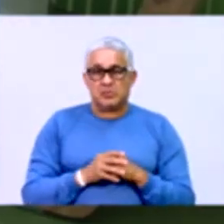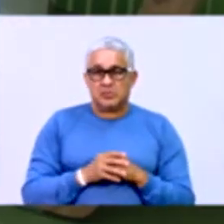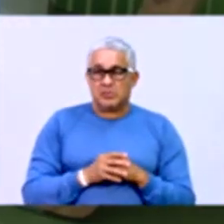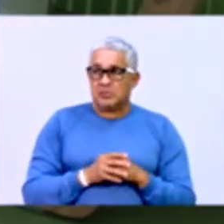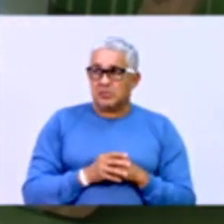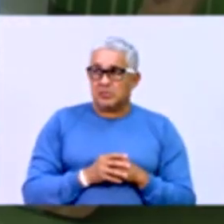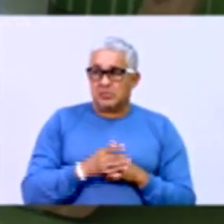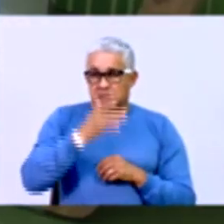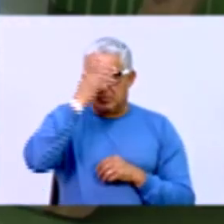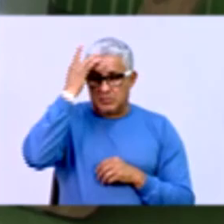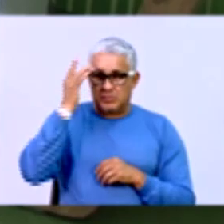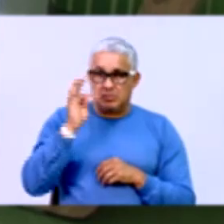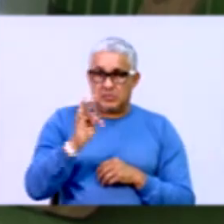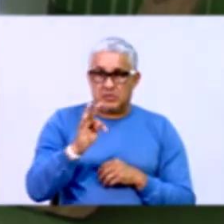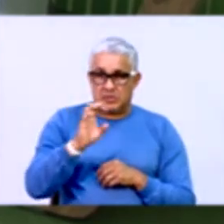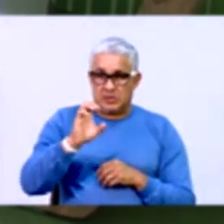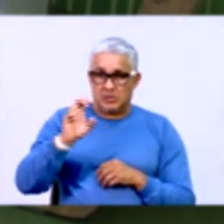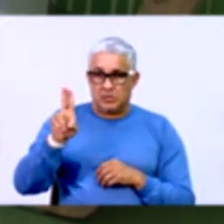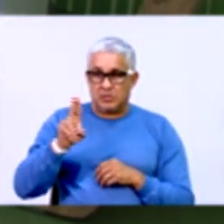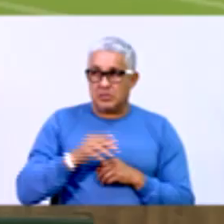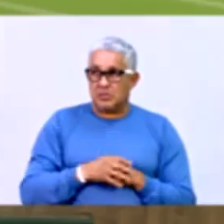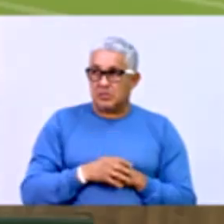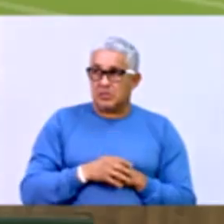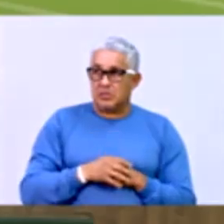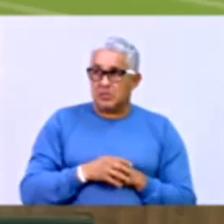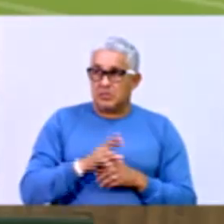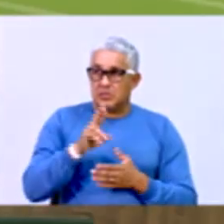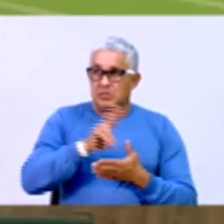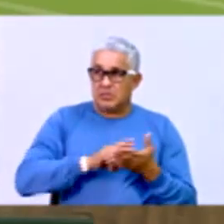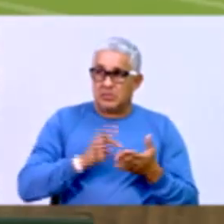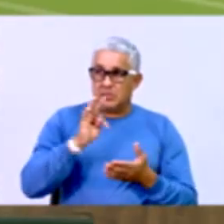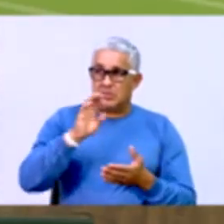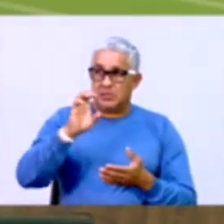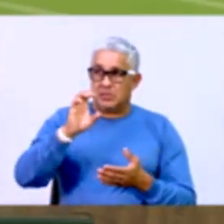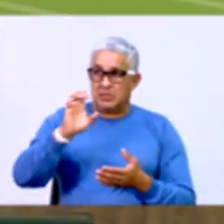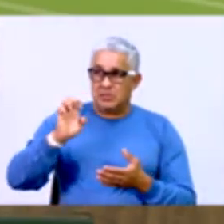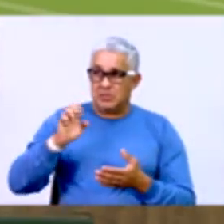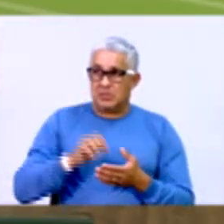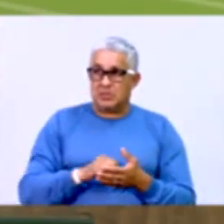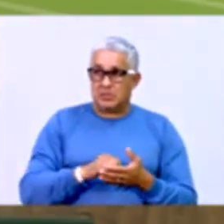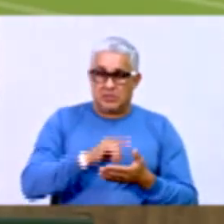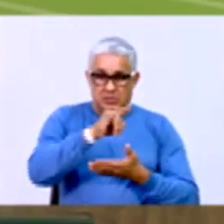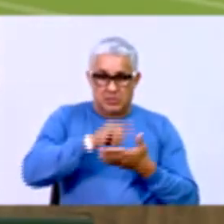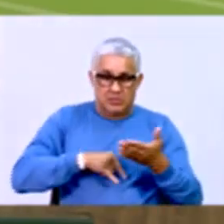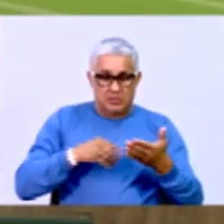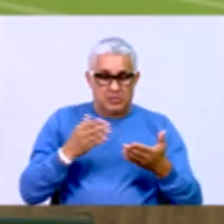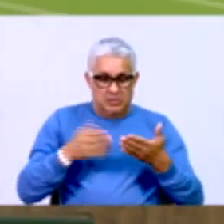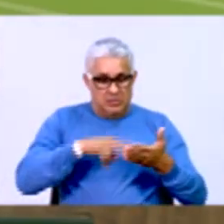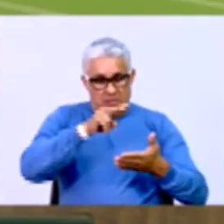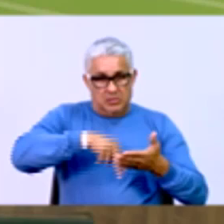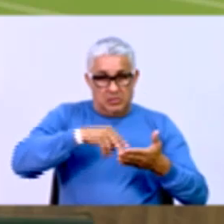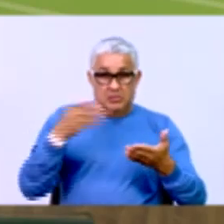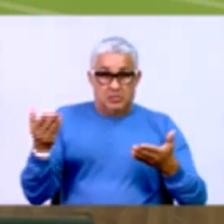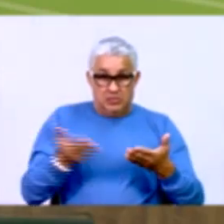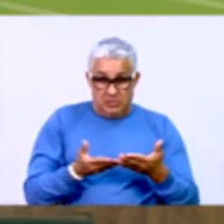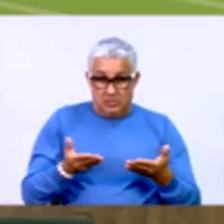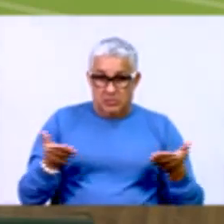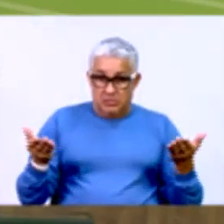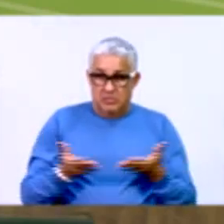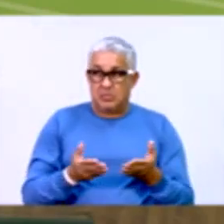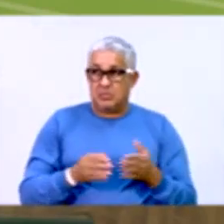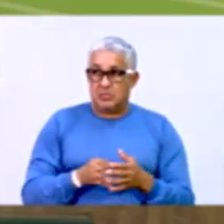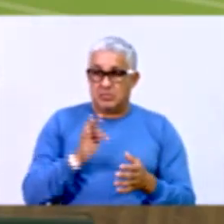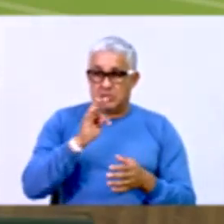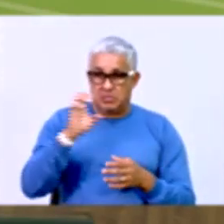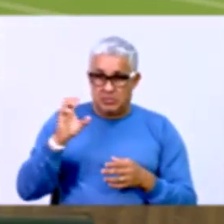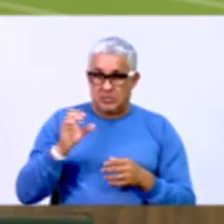TCU adora pegar aqueles relatórios, né, o TCE é desse tamanho e ficar analisando os documentos, mas hoje o pessoal do Tribunal